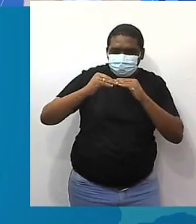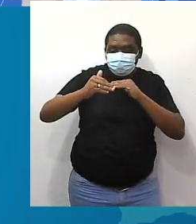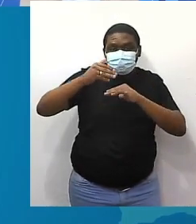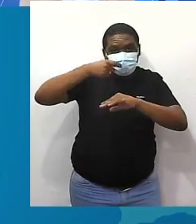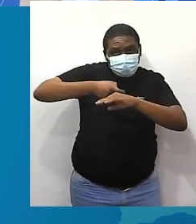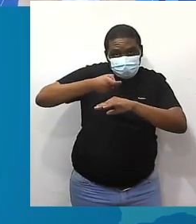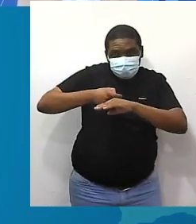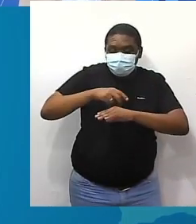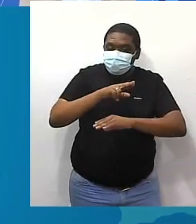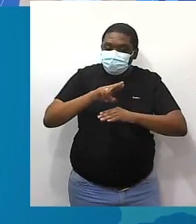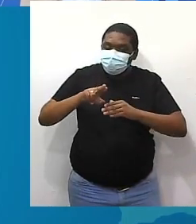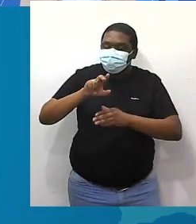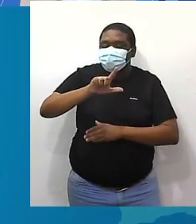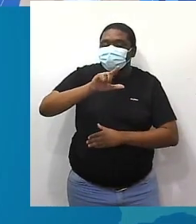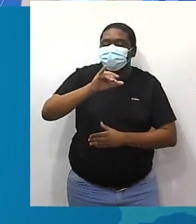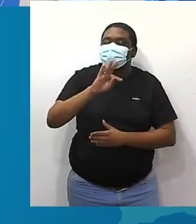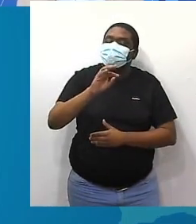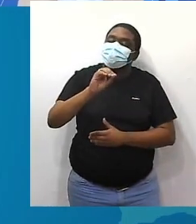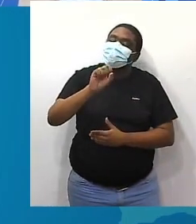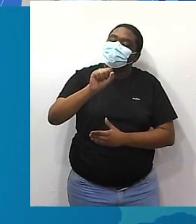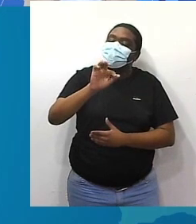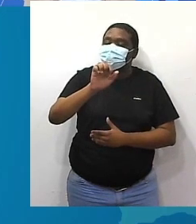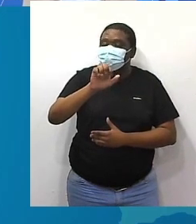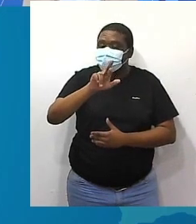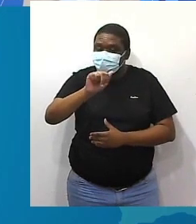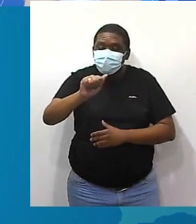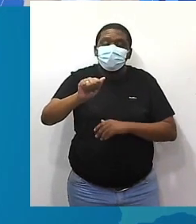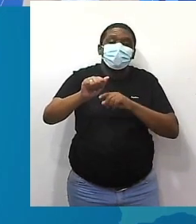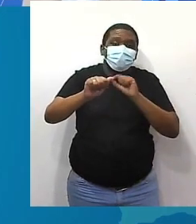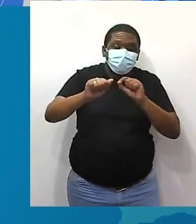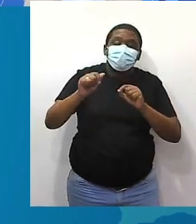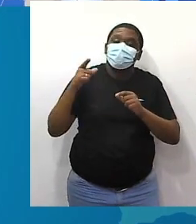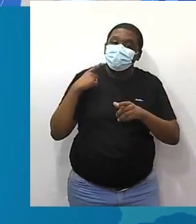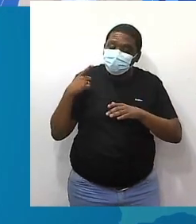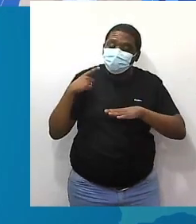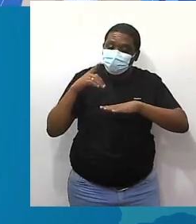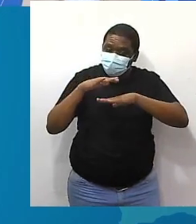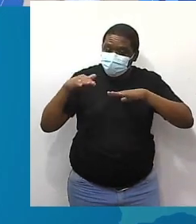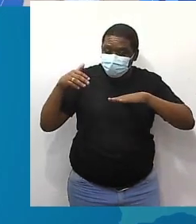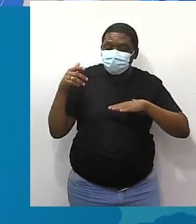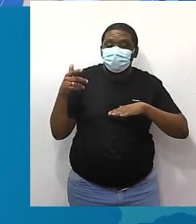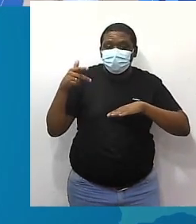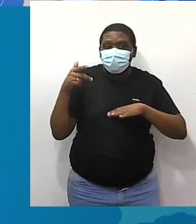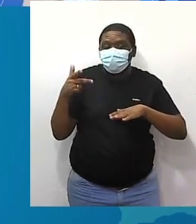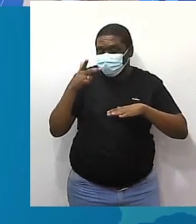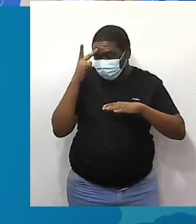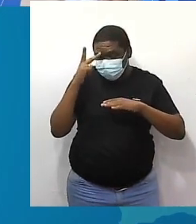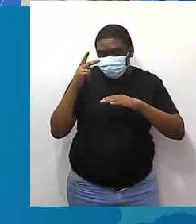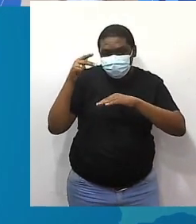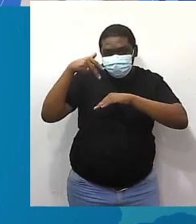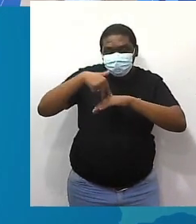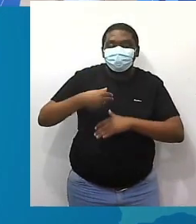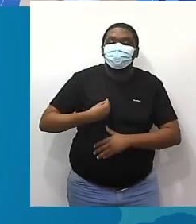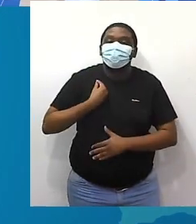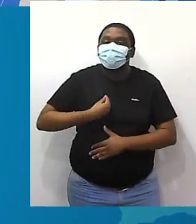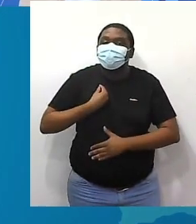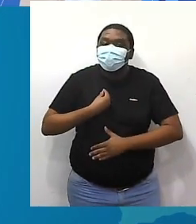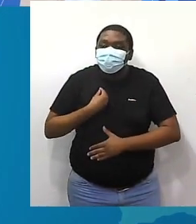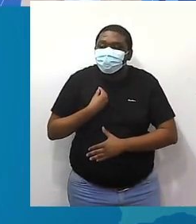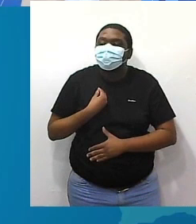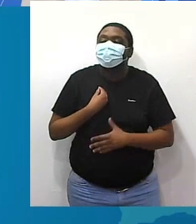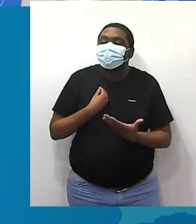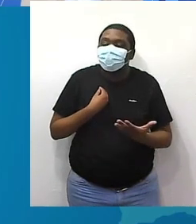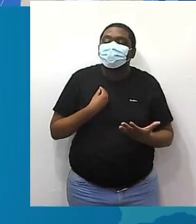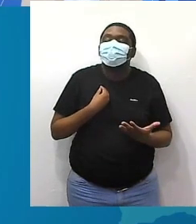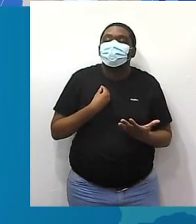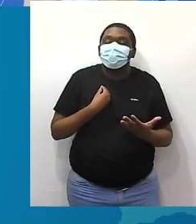e que abriga, na realidade, os seres vivos, que é bastante explorada, isso devido